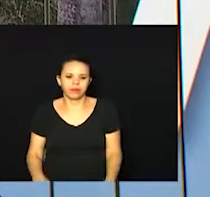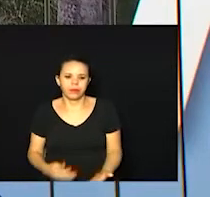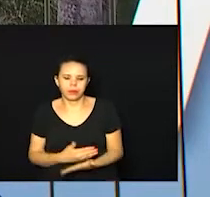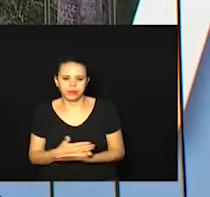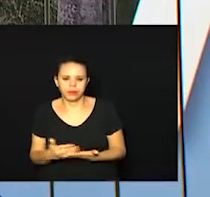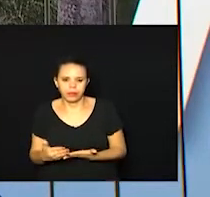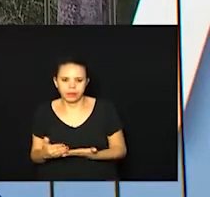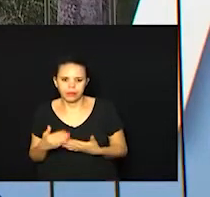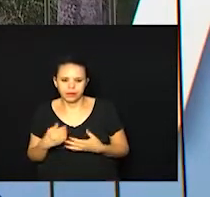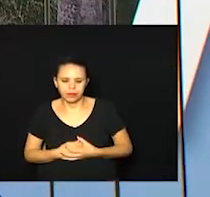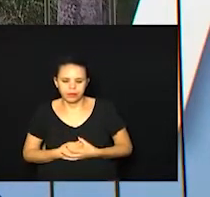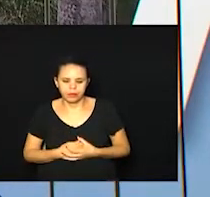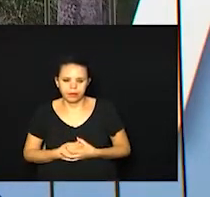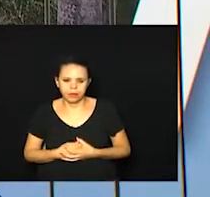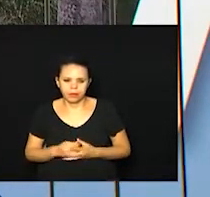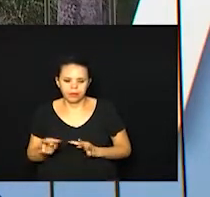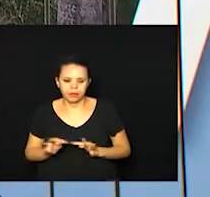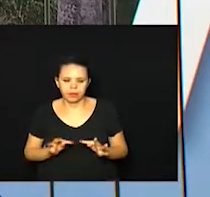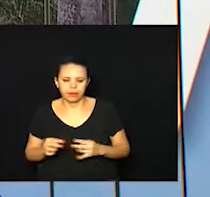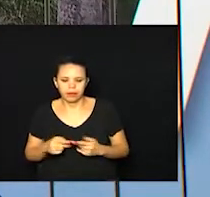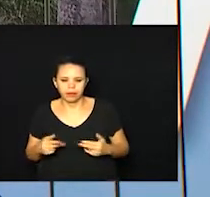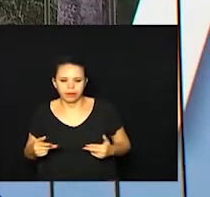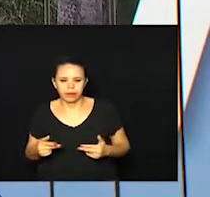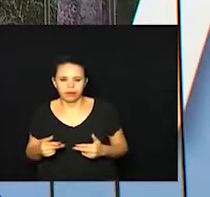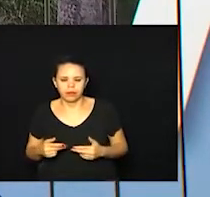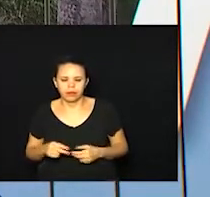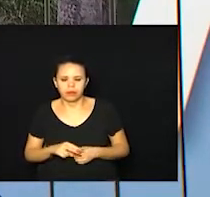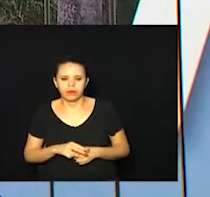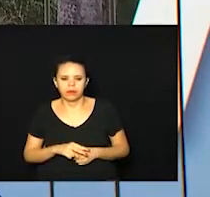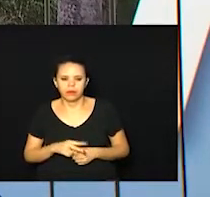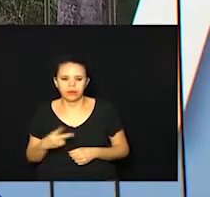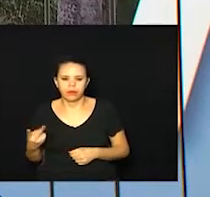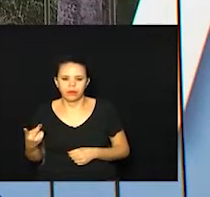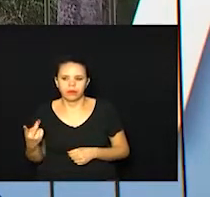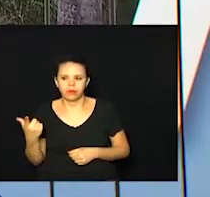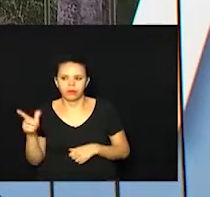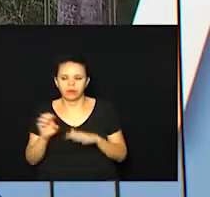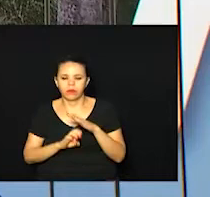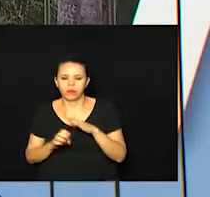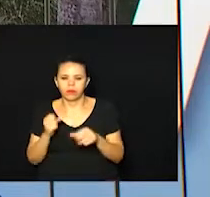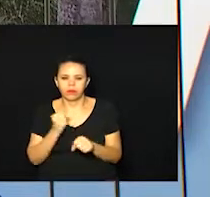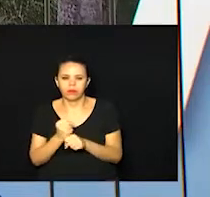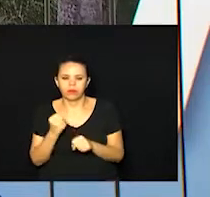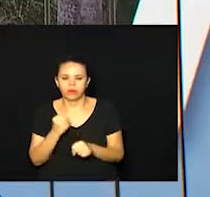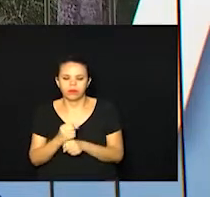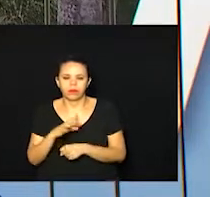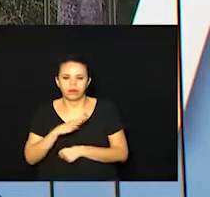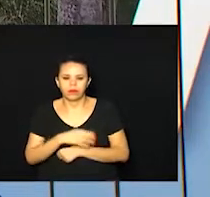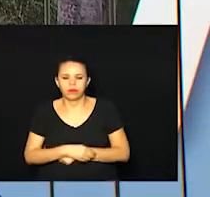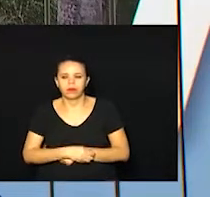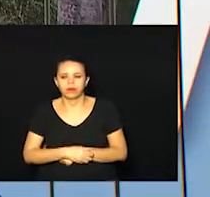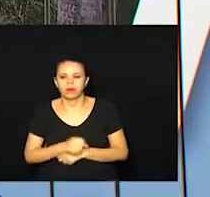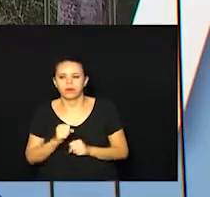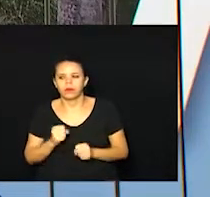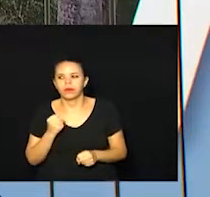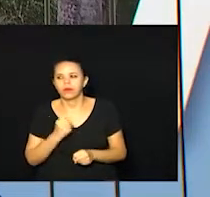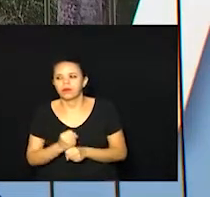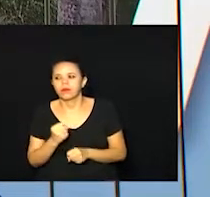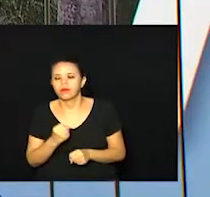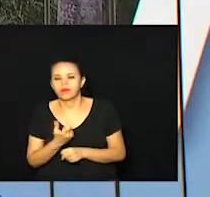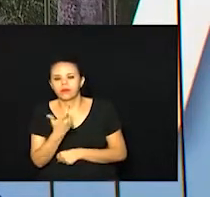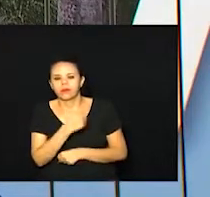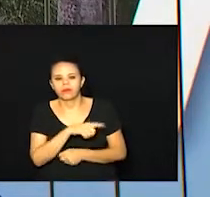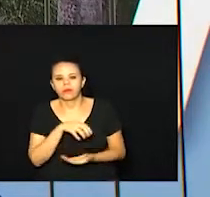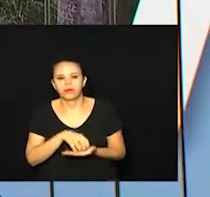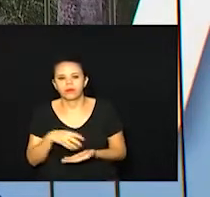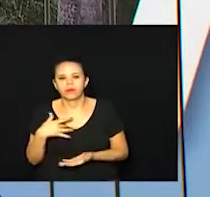então, as tratativas aí de uma contrapartida de uma construtora da cidade para poder construir o outro centro